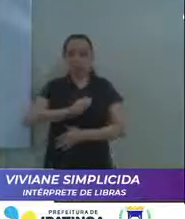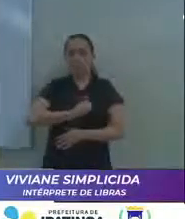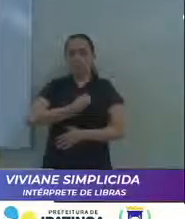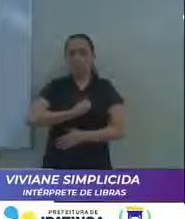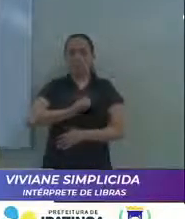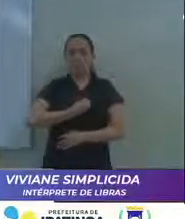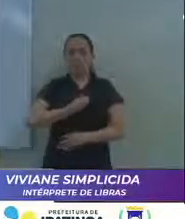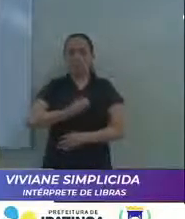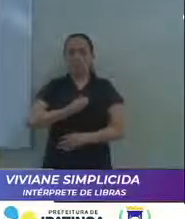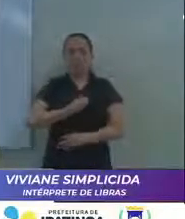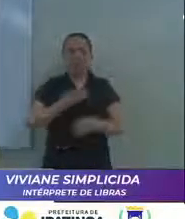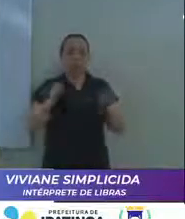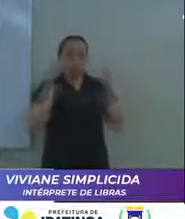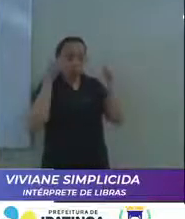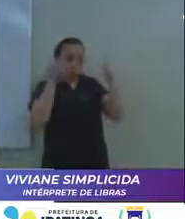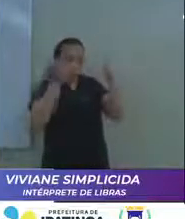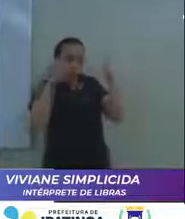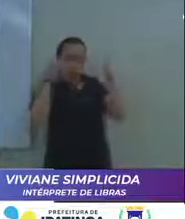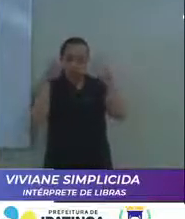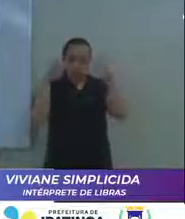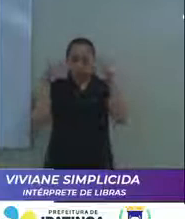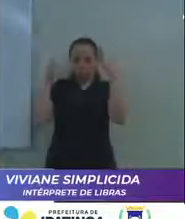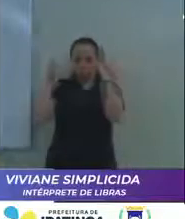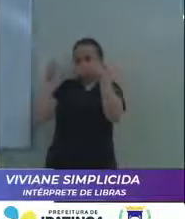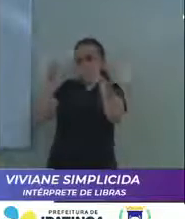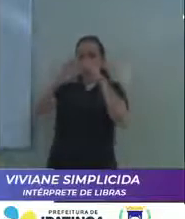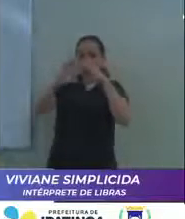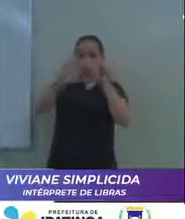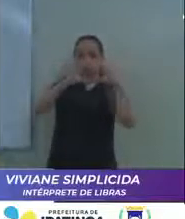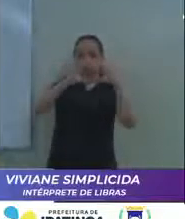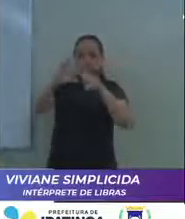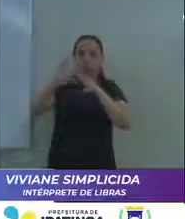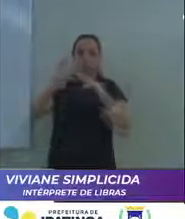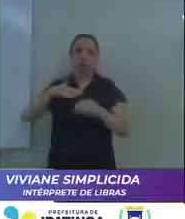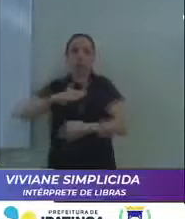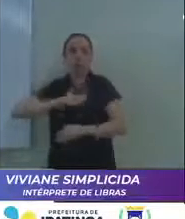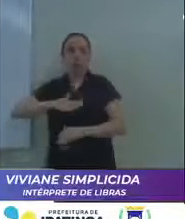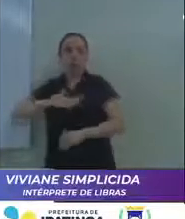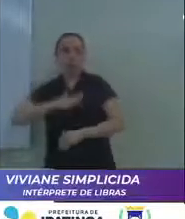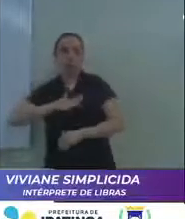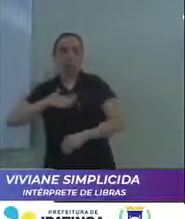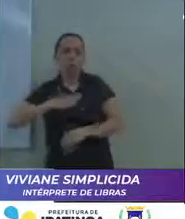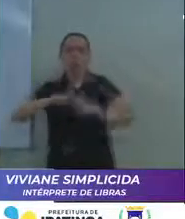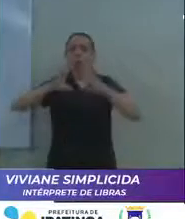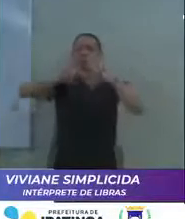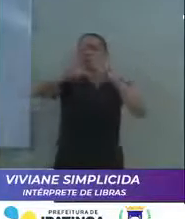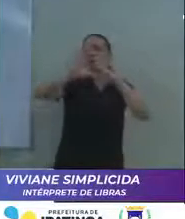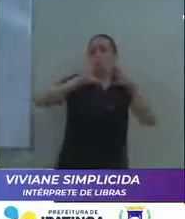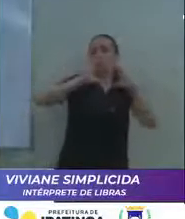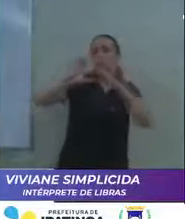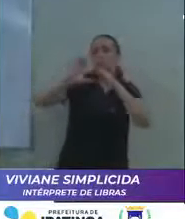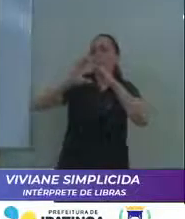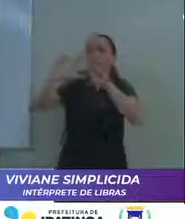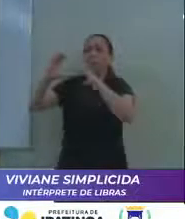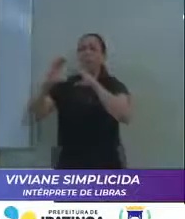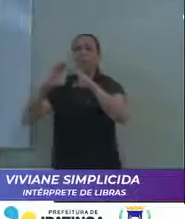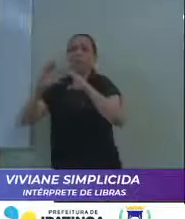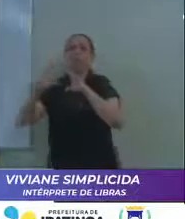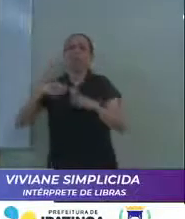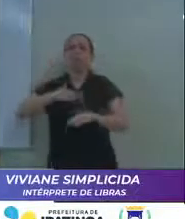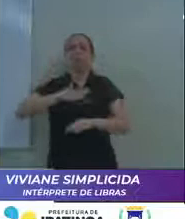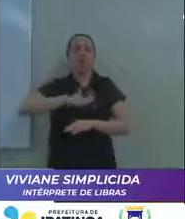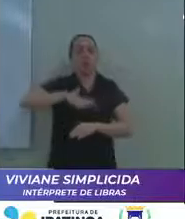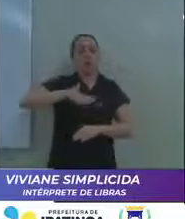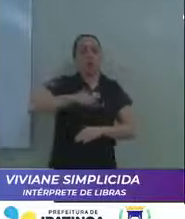muito pautada em comunicação. Então, eu gosto de me comunicar, né? Eu gosto